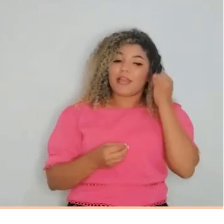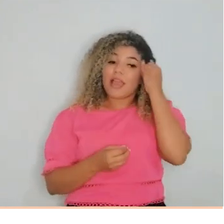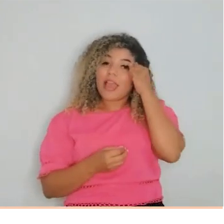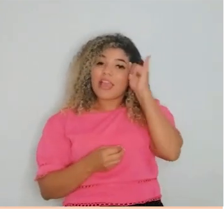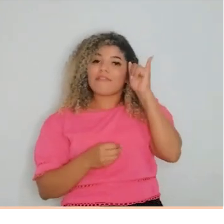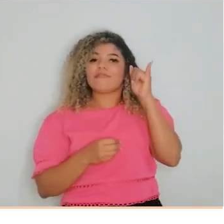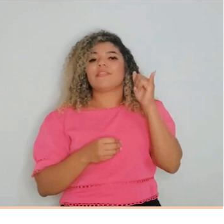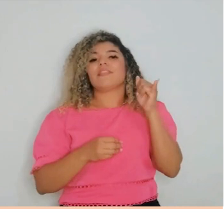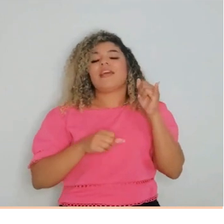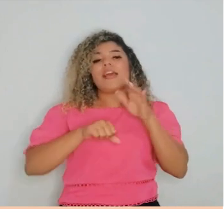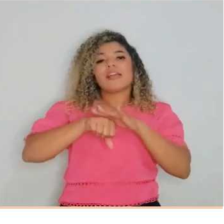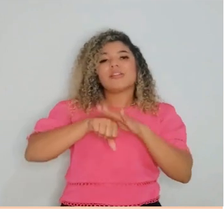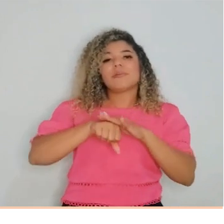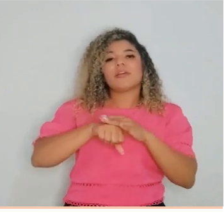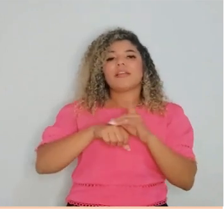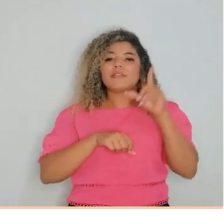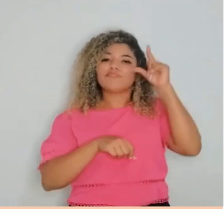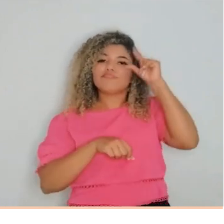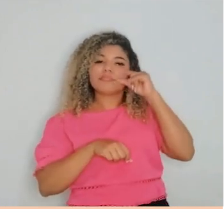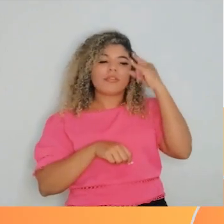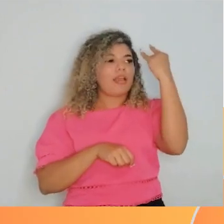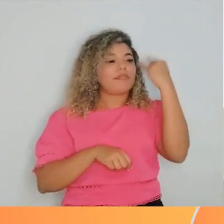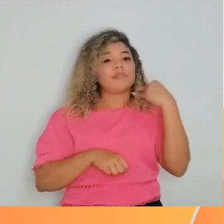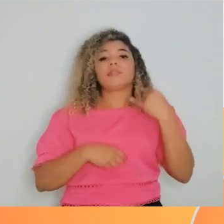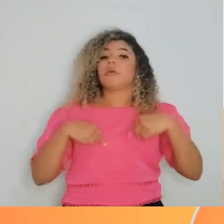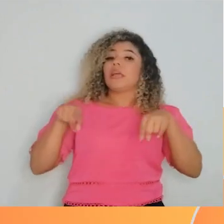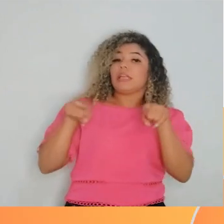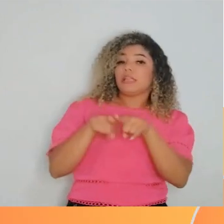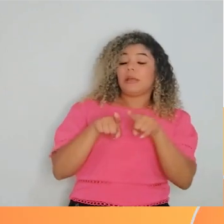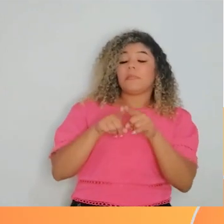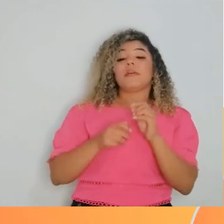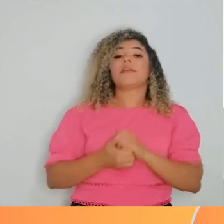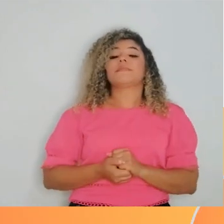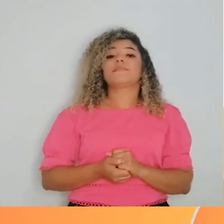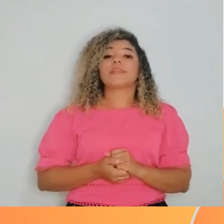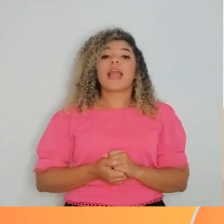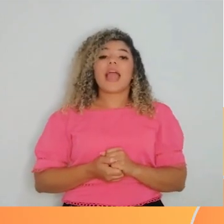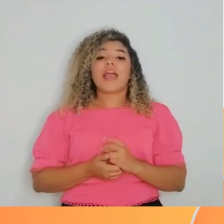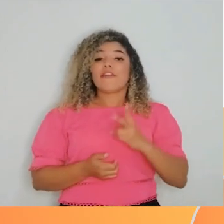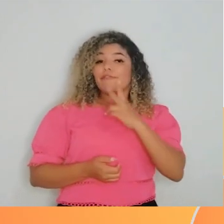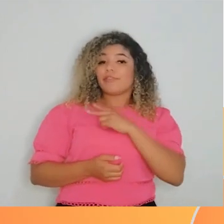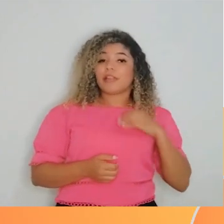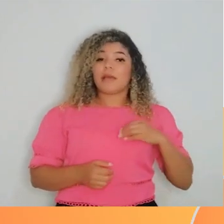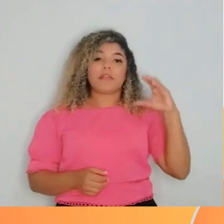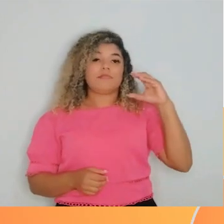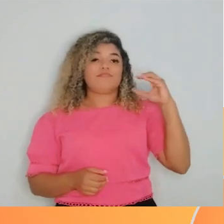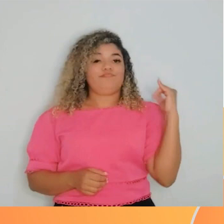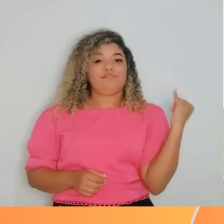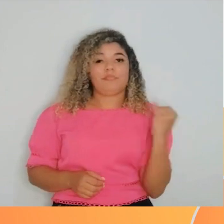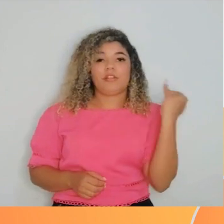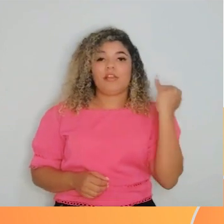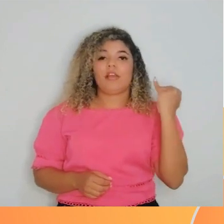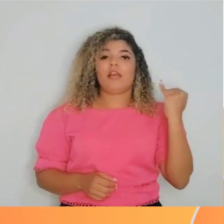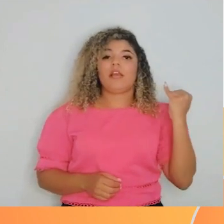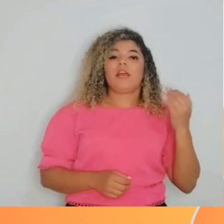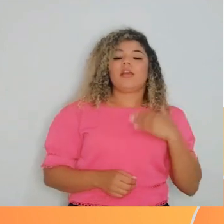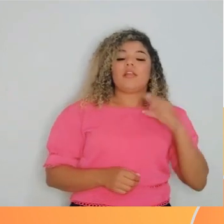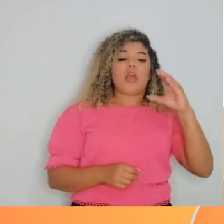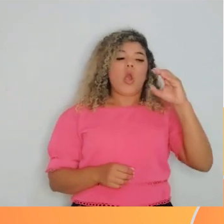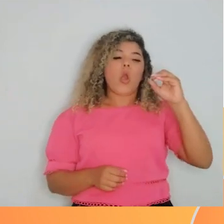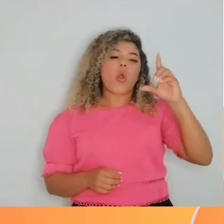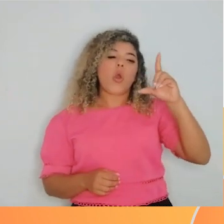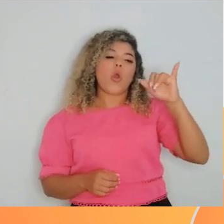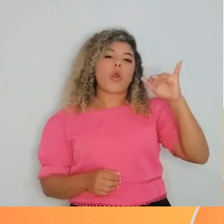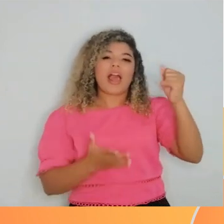doenças, principalmente relacionadas à deficiência visual. Alimentos ricos em vitamina C. A vitamina C é extremamente importante para a síntese de